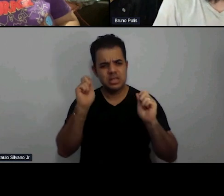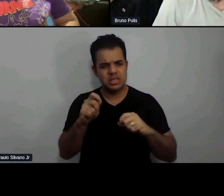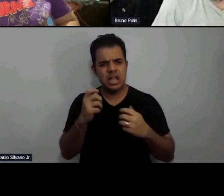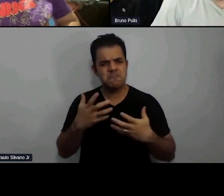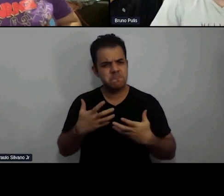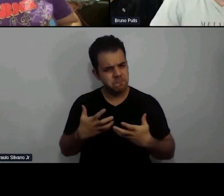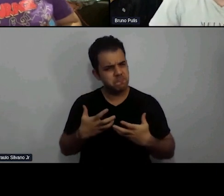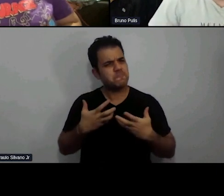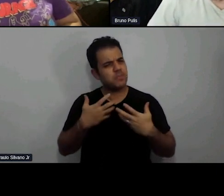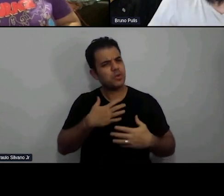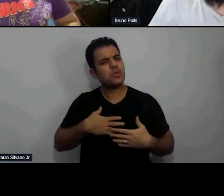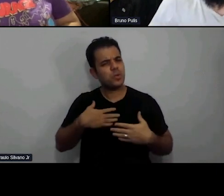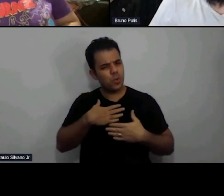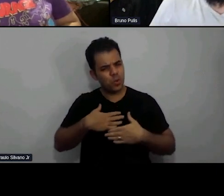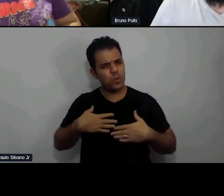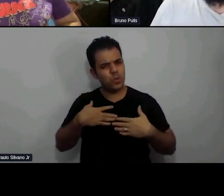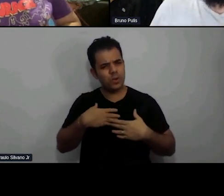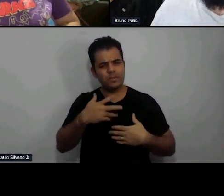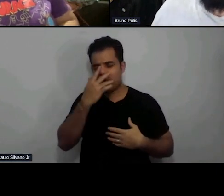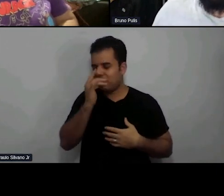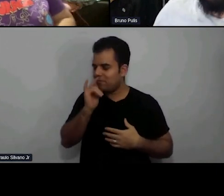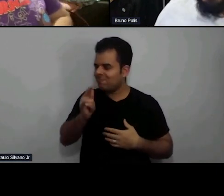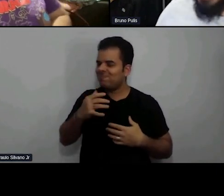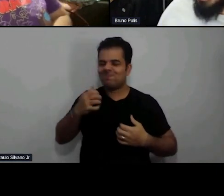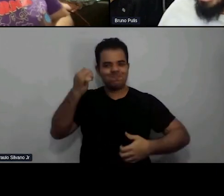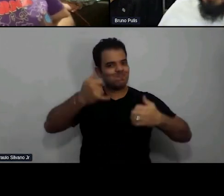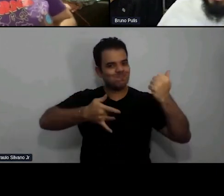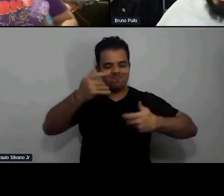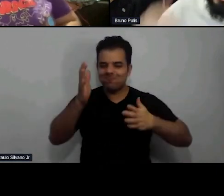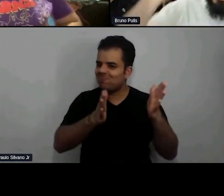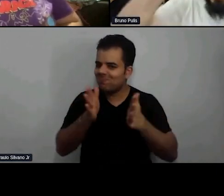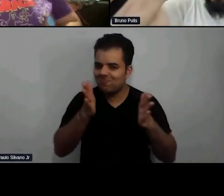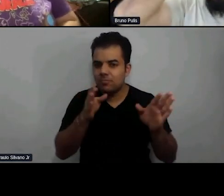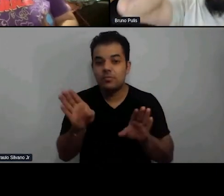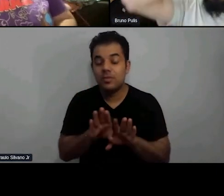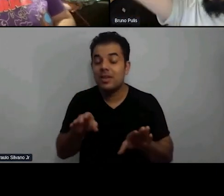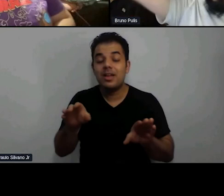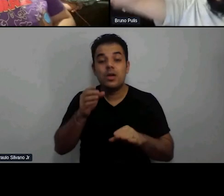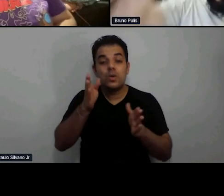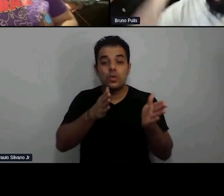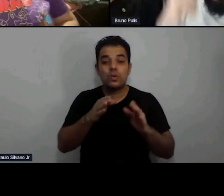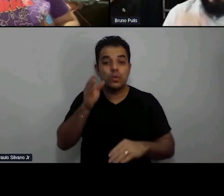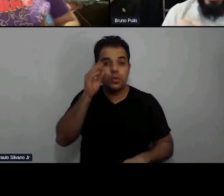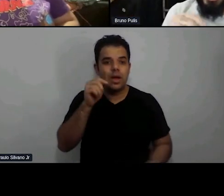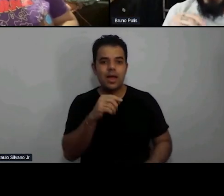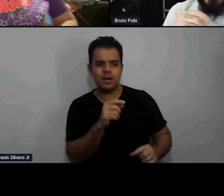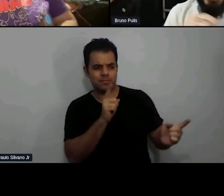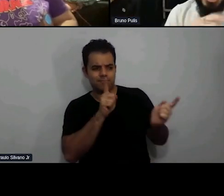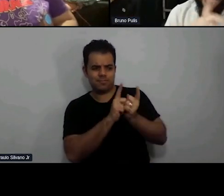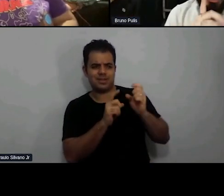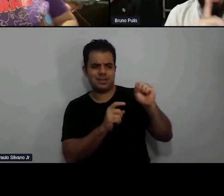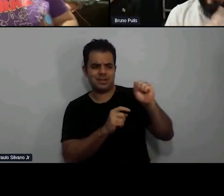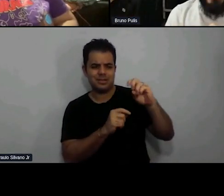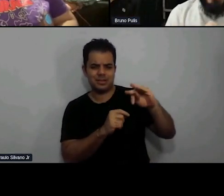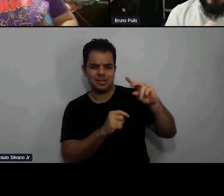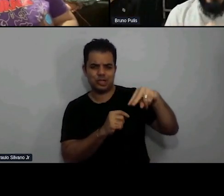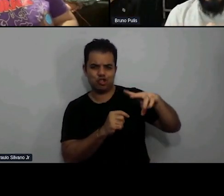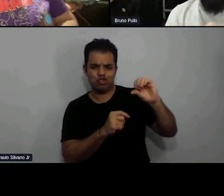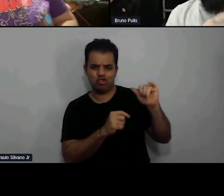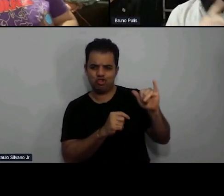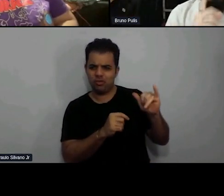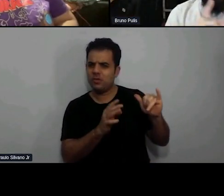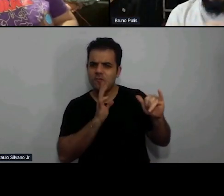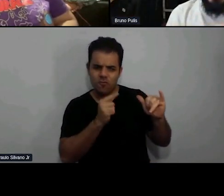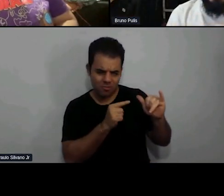prazer. Né, com mais prazer, de fato, né? E é curioso que, assim, eu não conheço a Sandy pessoalmente e eu acho que é a primeira vez que